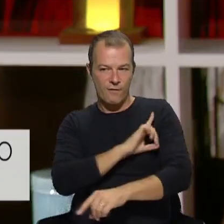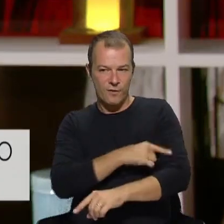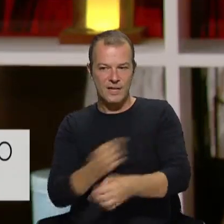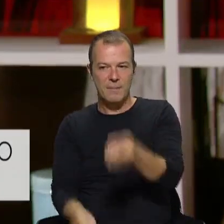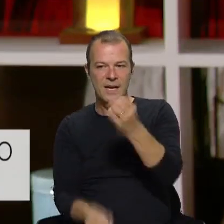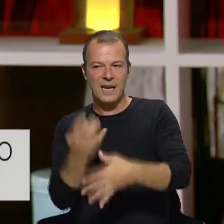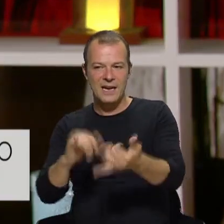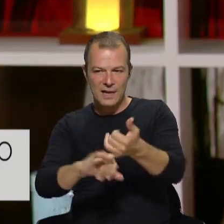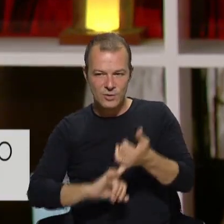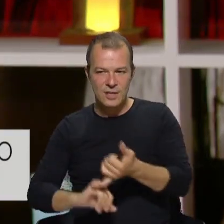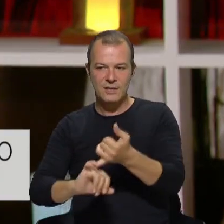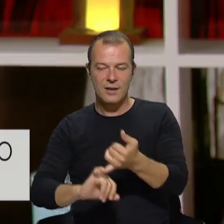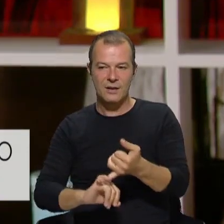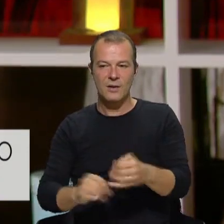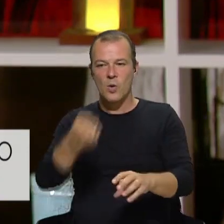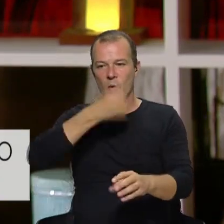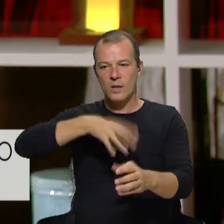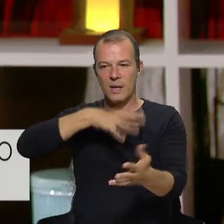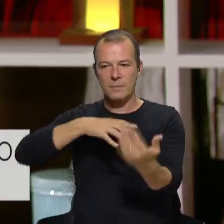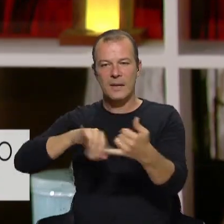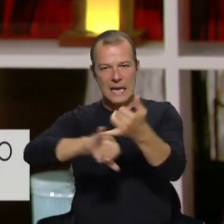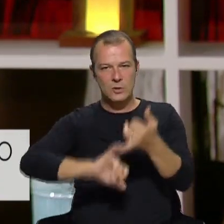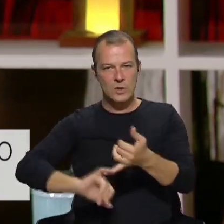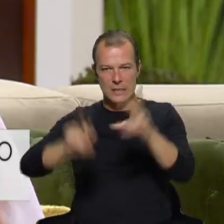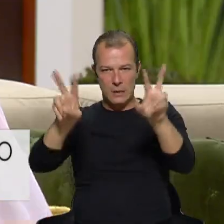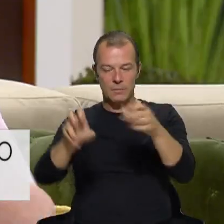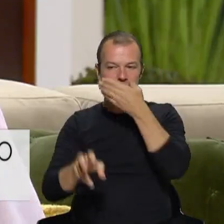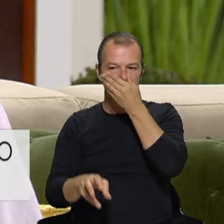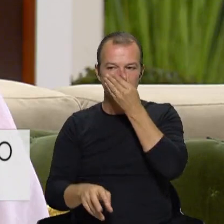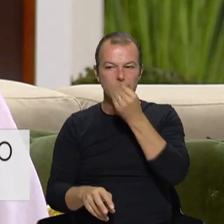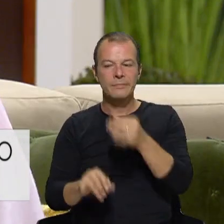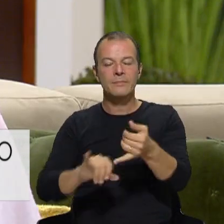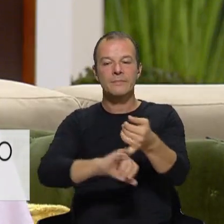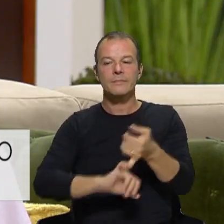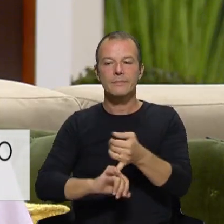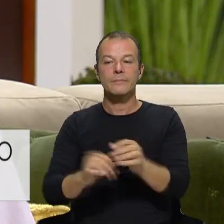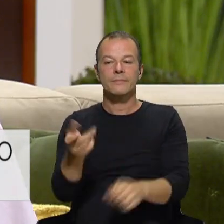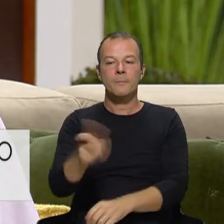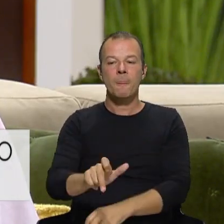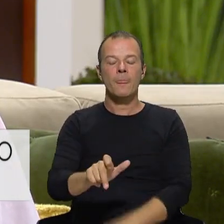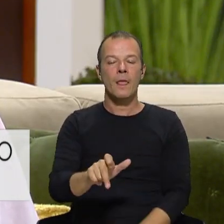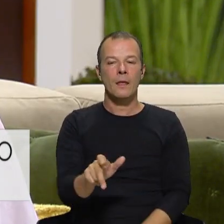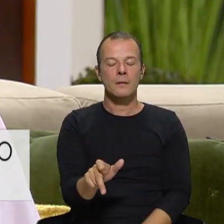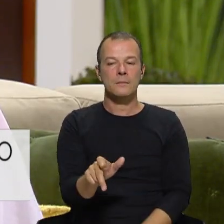associação que tu queres. Sempre, sempre. Conta lá sobre essa associação. Portanto, esta associação surgiu um bocadinho